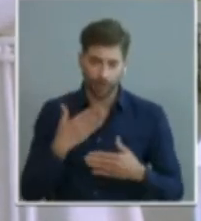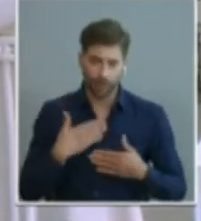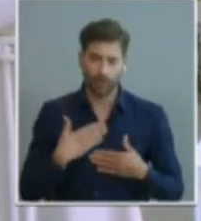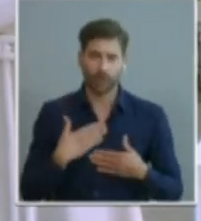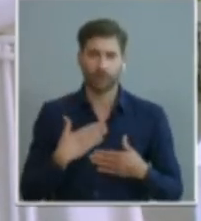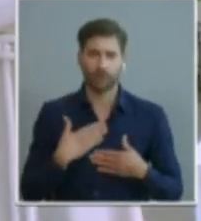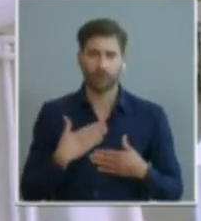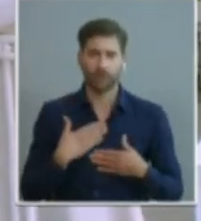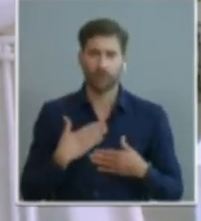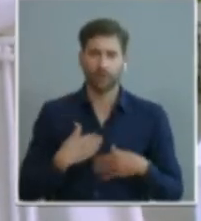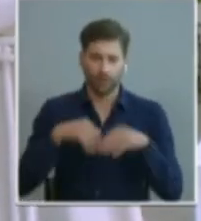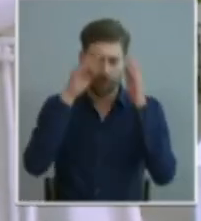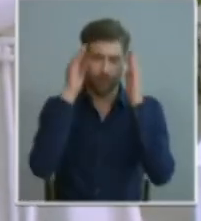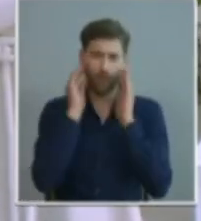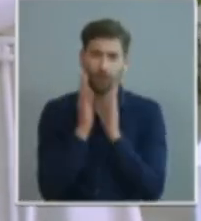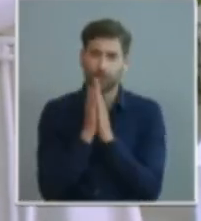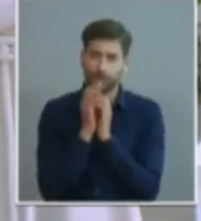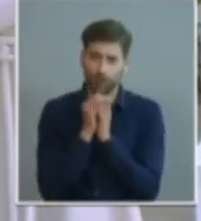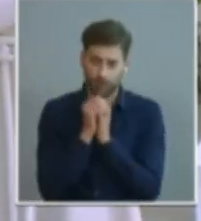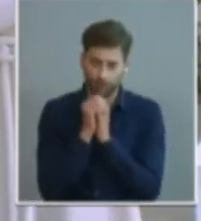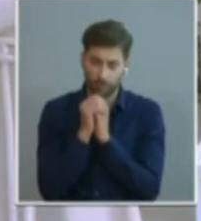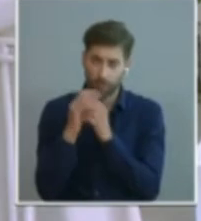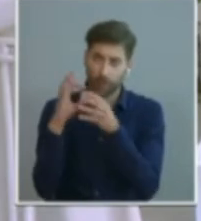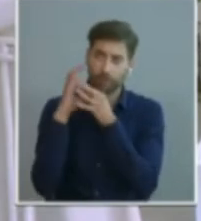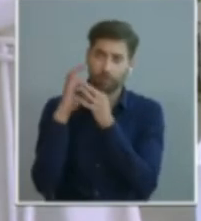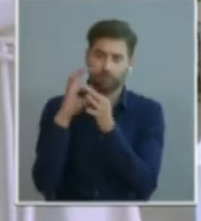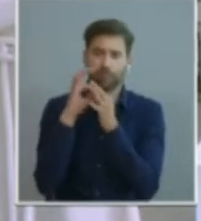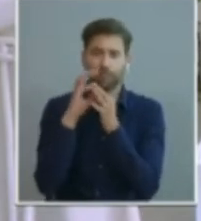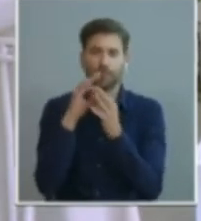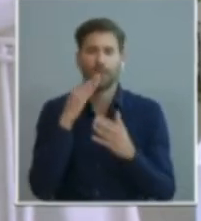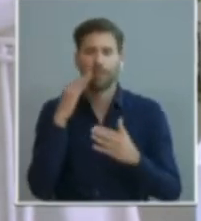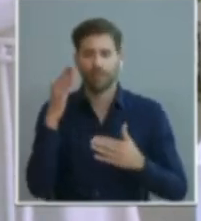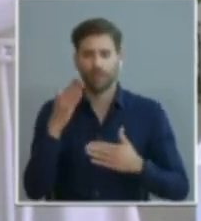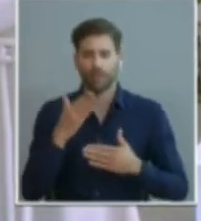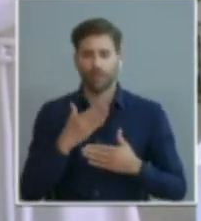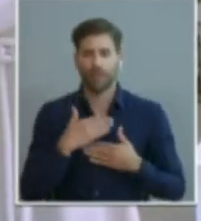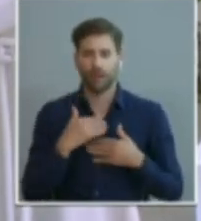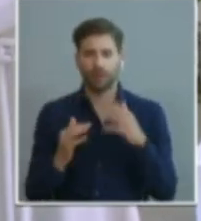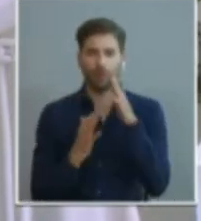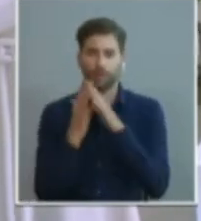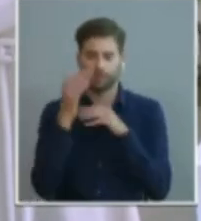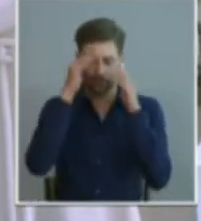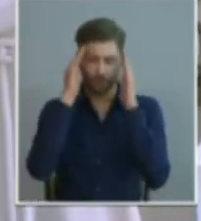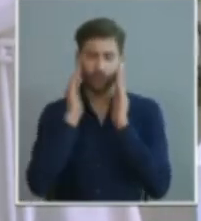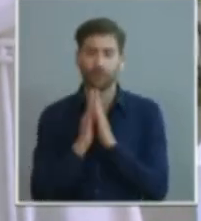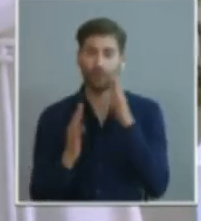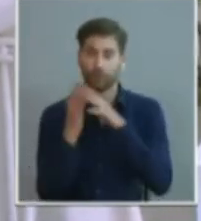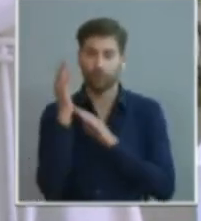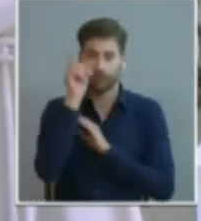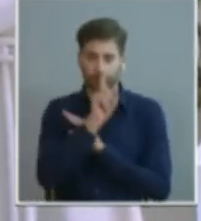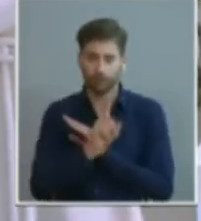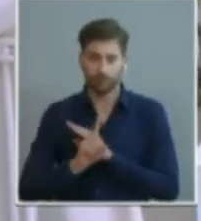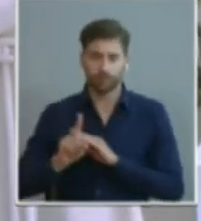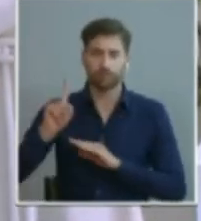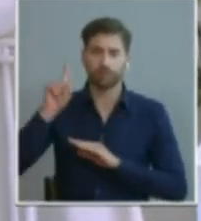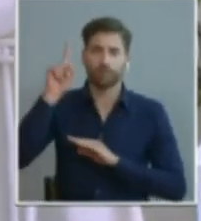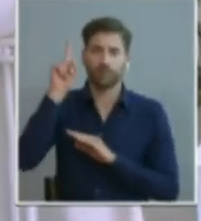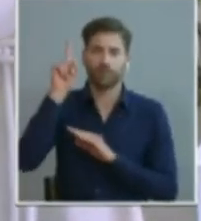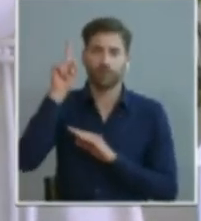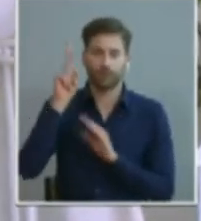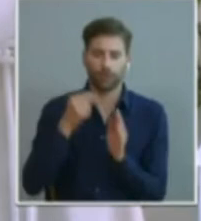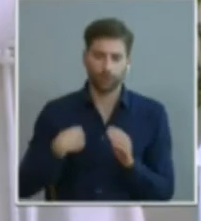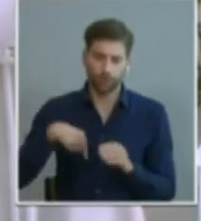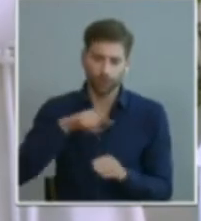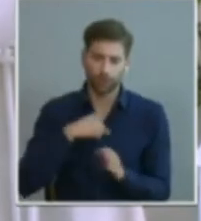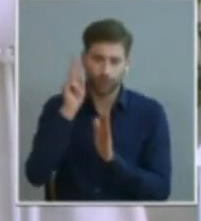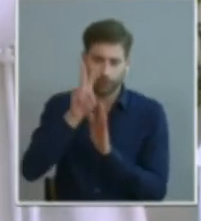concedei-nos, por intercessão da Virgem Santa Maria, elevada ao céu, a graça de chegarmos à glória da